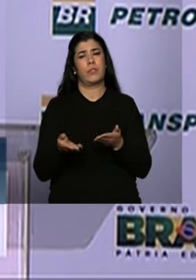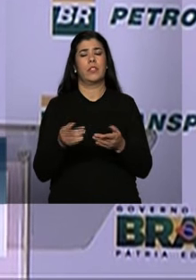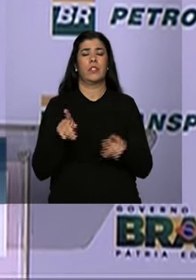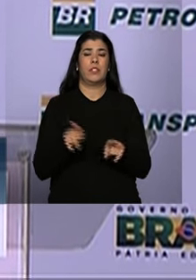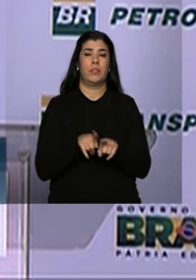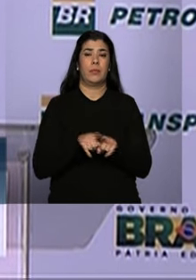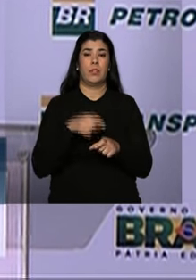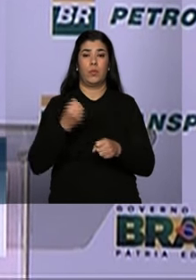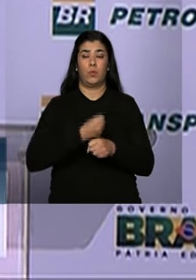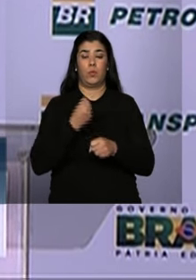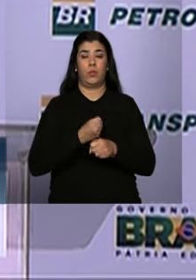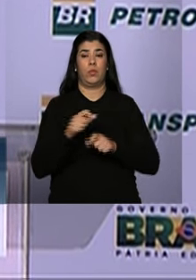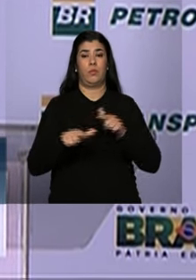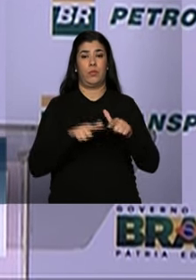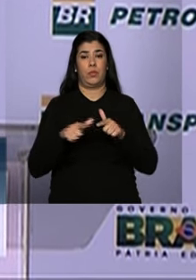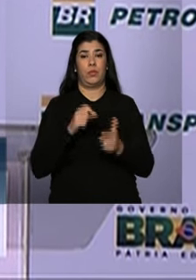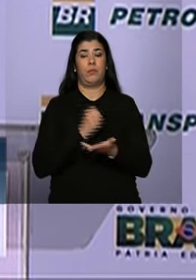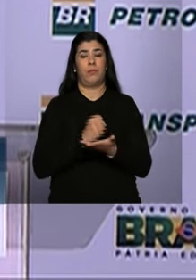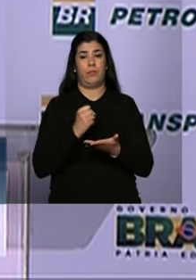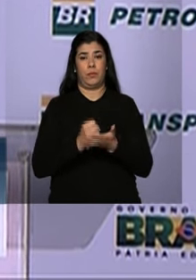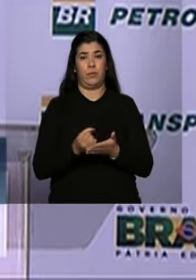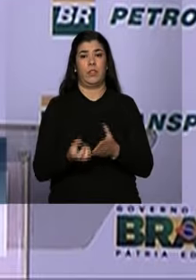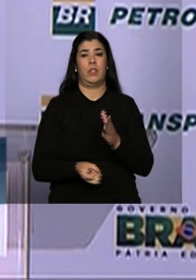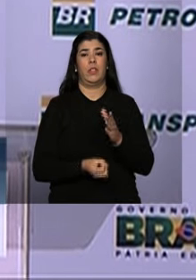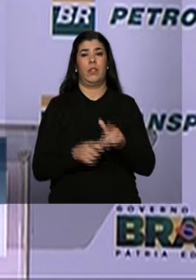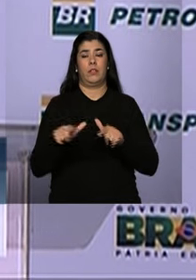estaleiro, mas estamos garantindo mão de obra